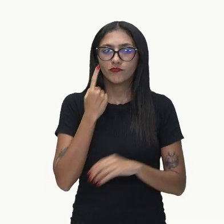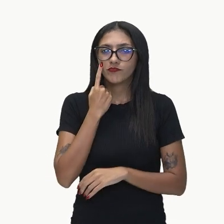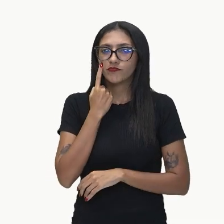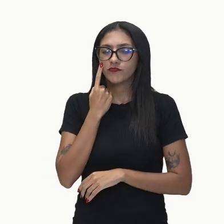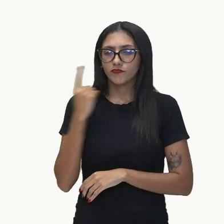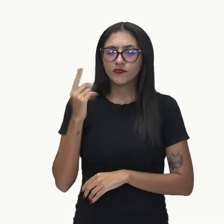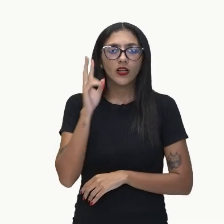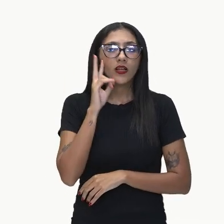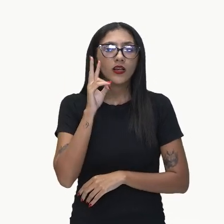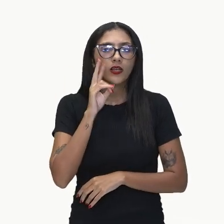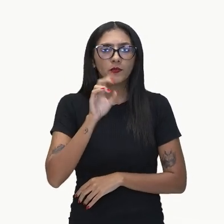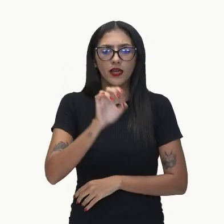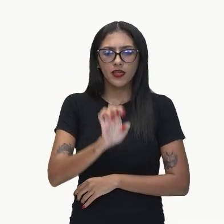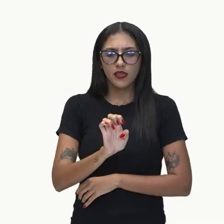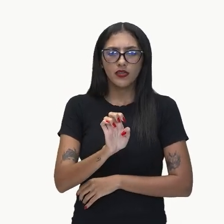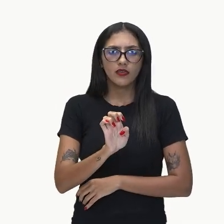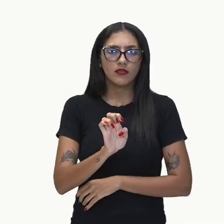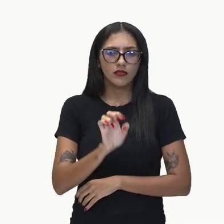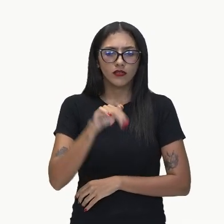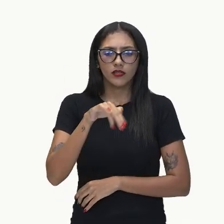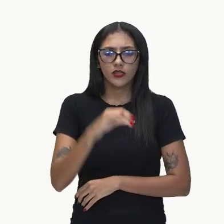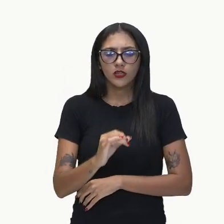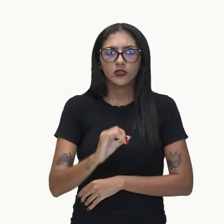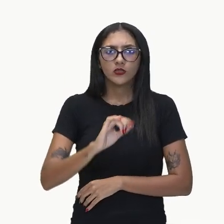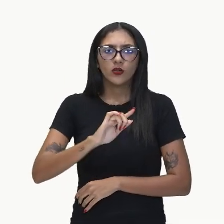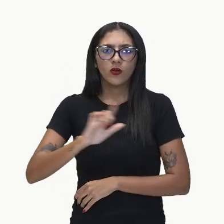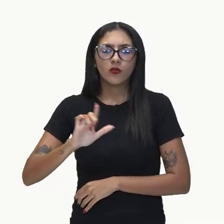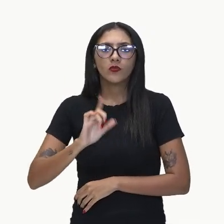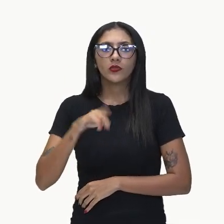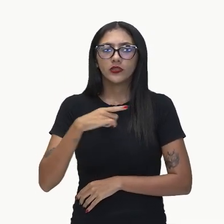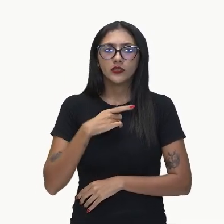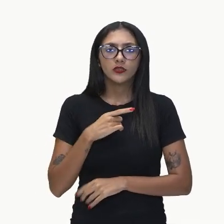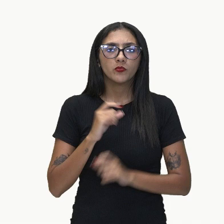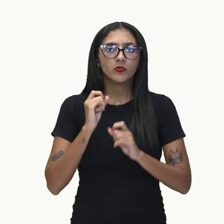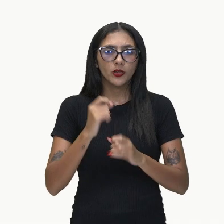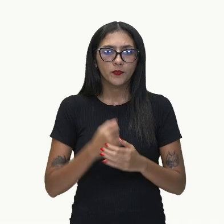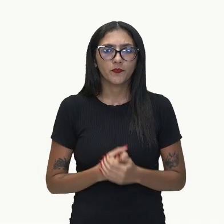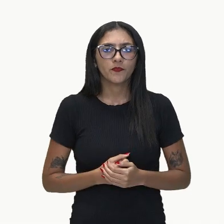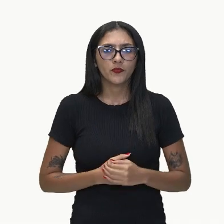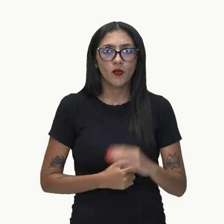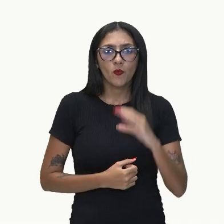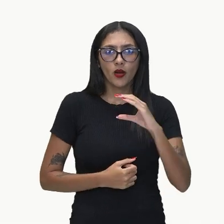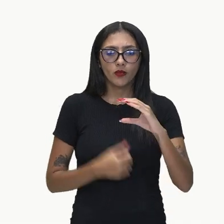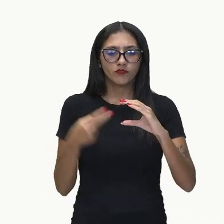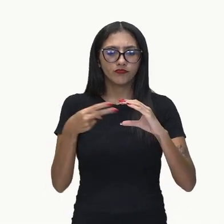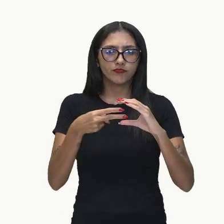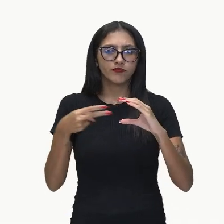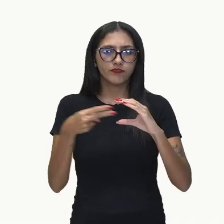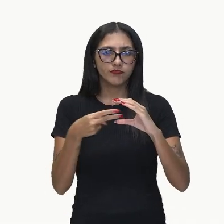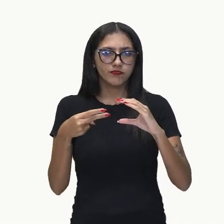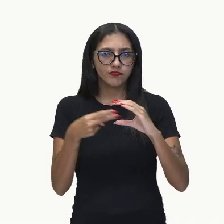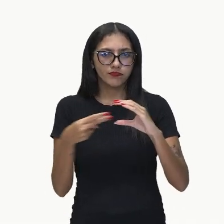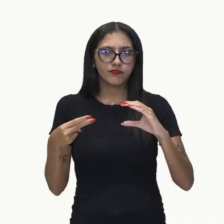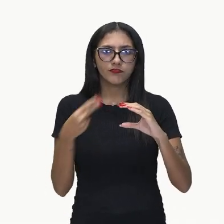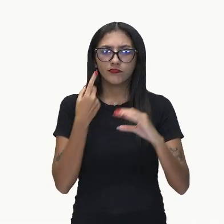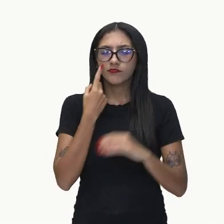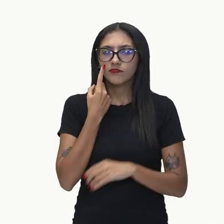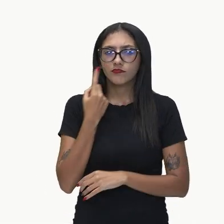en? O que é o en? Quando tem ligação dupla. E o enol é quando tem a hidroxila ligada a um